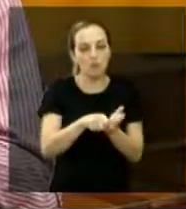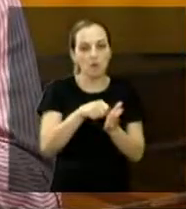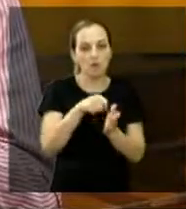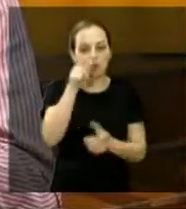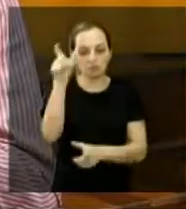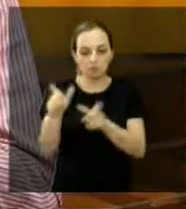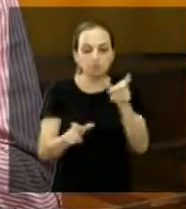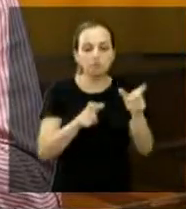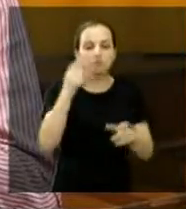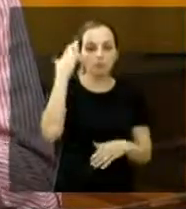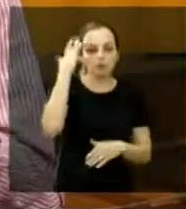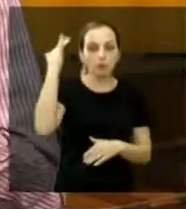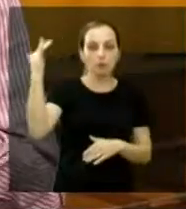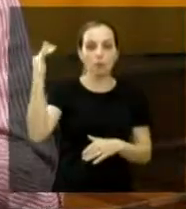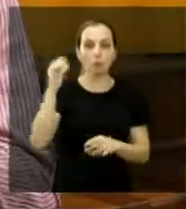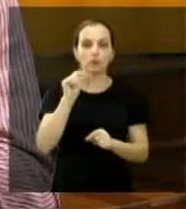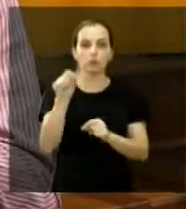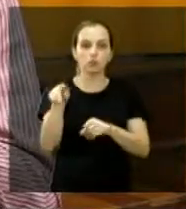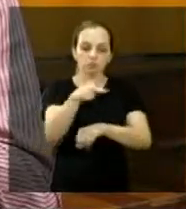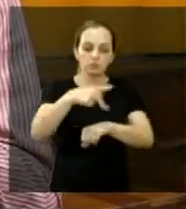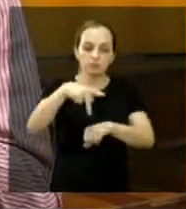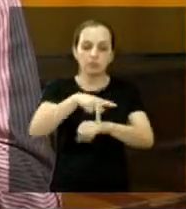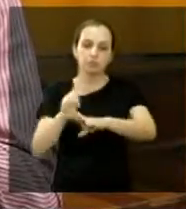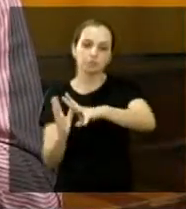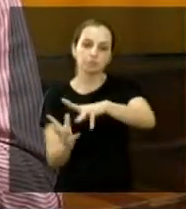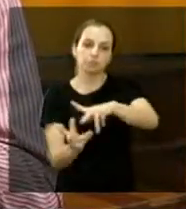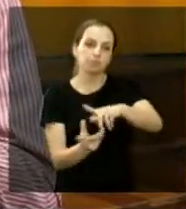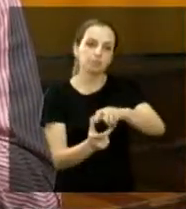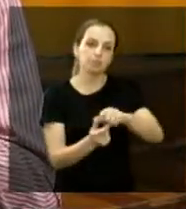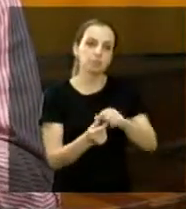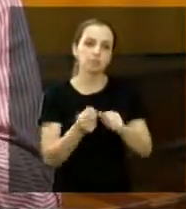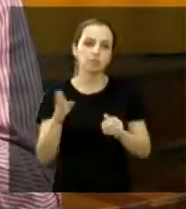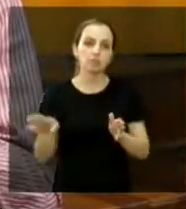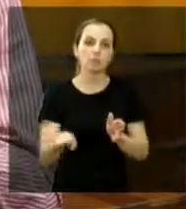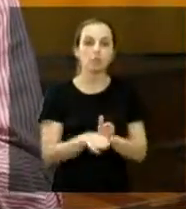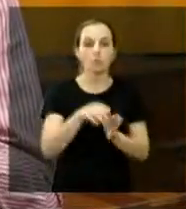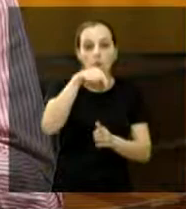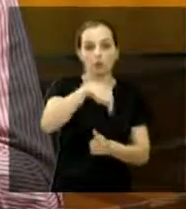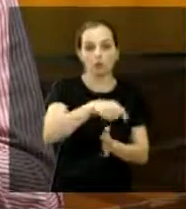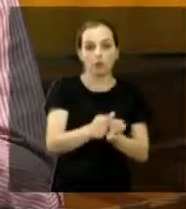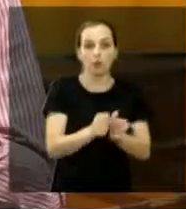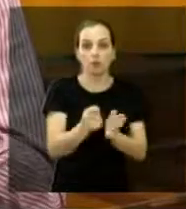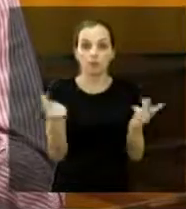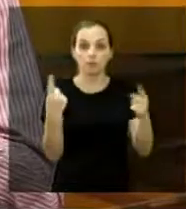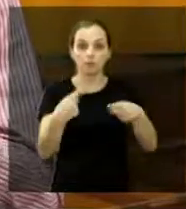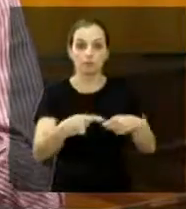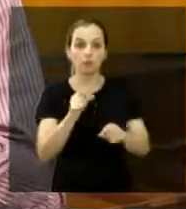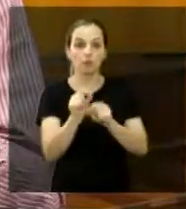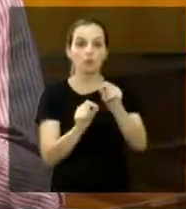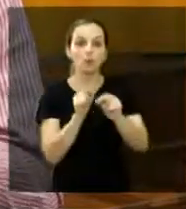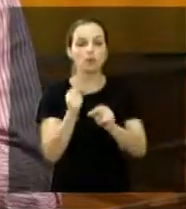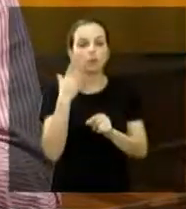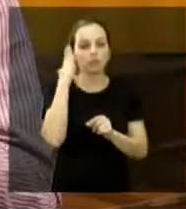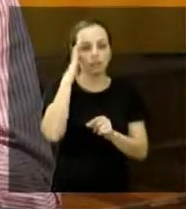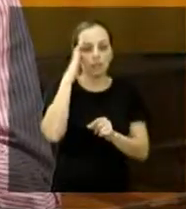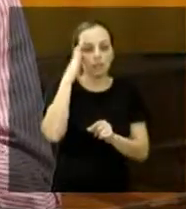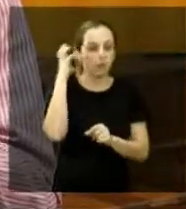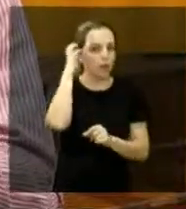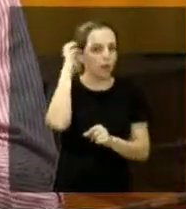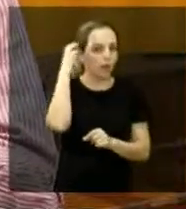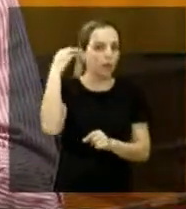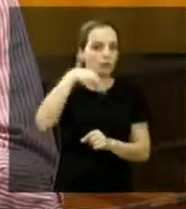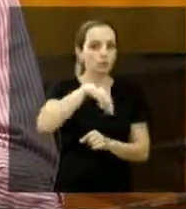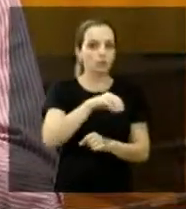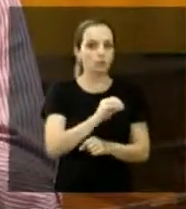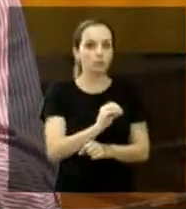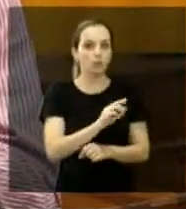campeão, vários países vieram aqui para a cidade de Araraquara, o Araújo entendeu que a Rádio Morada do Sol não